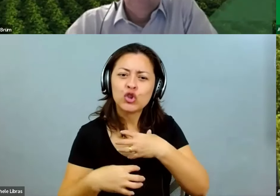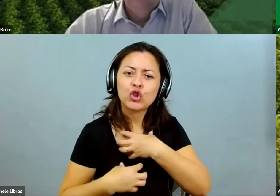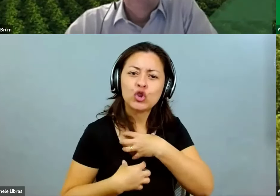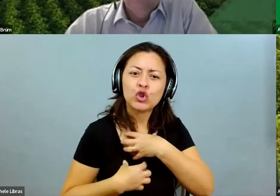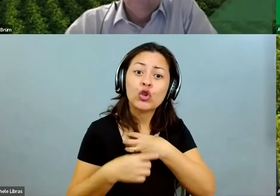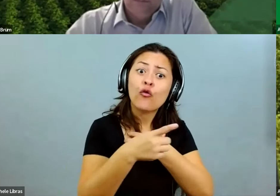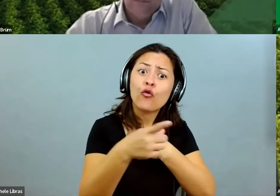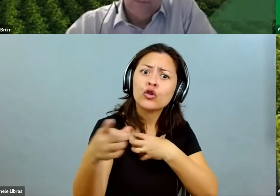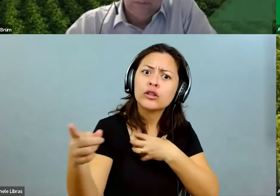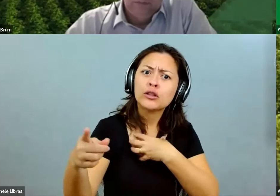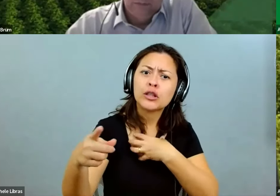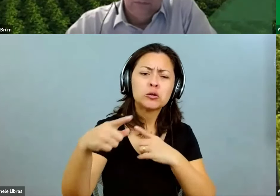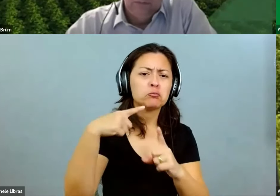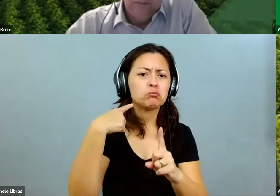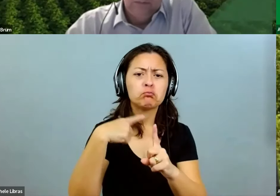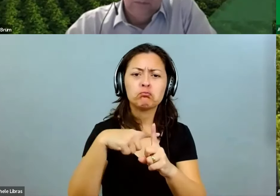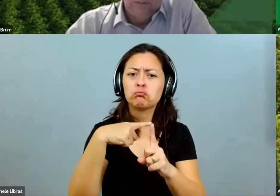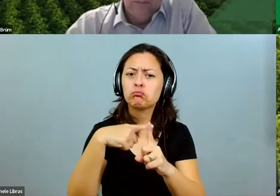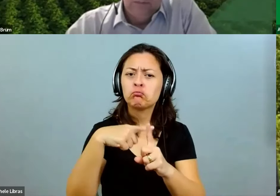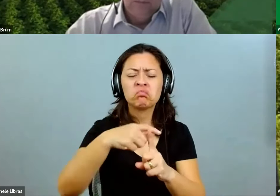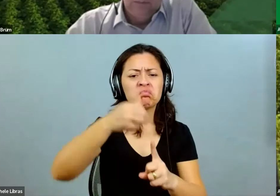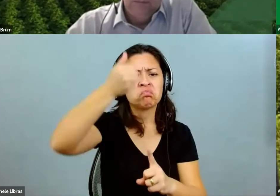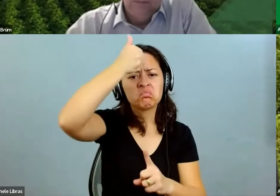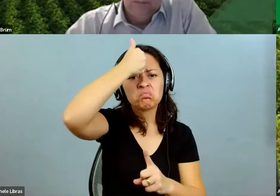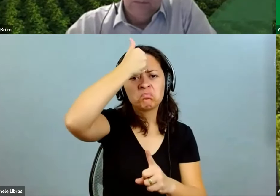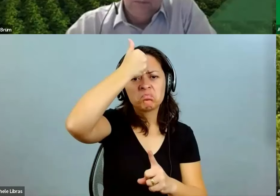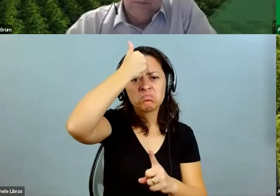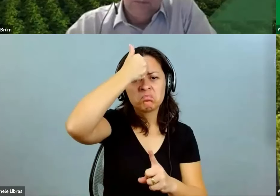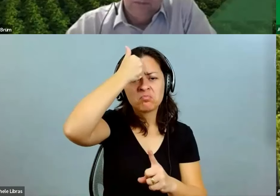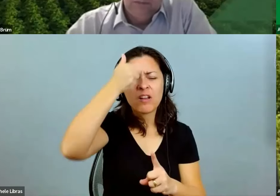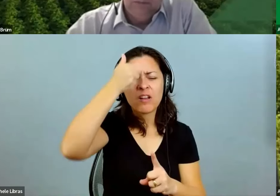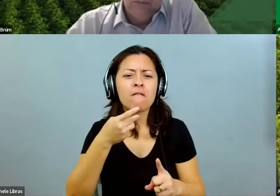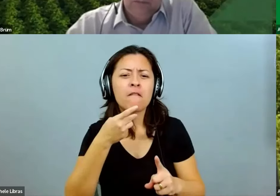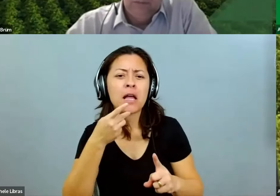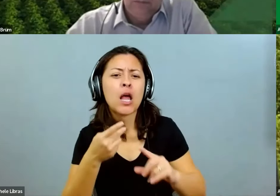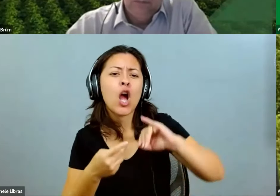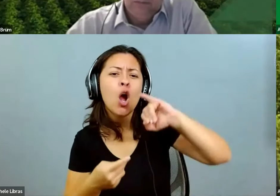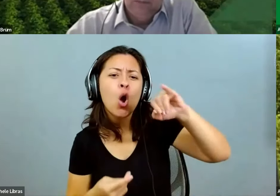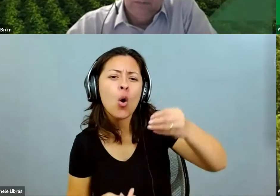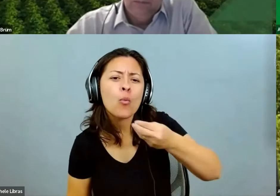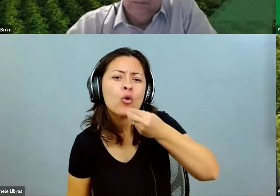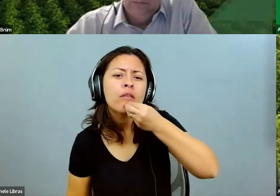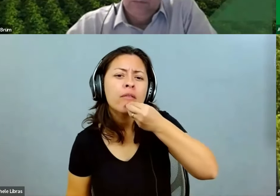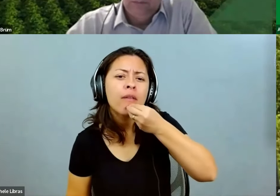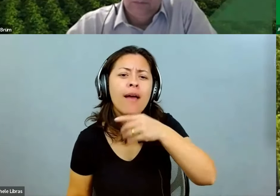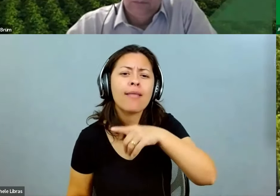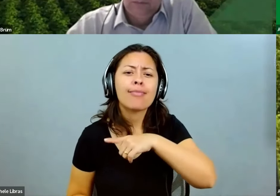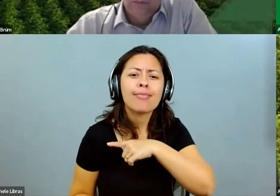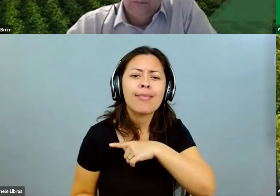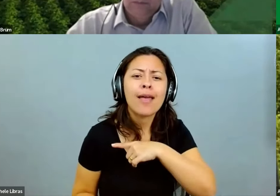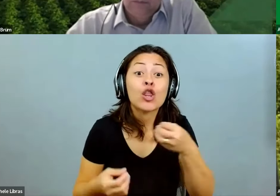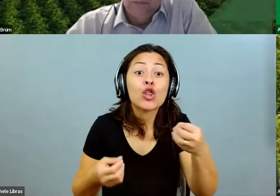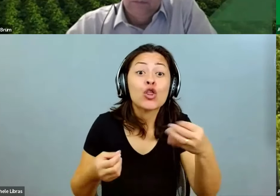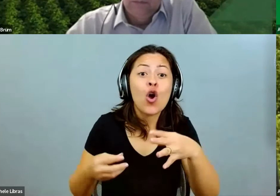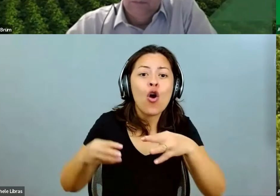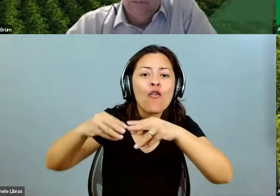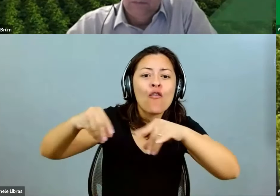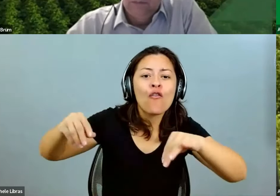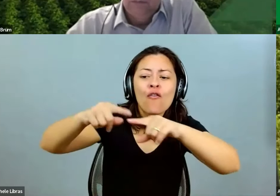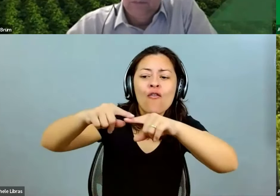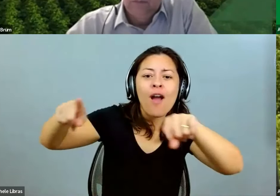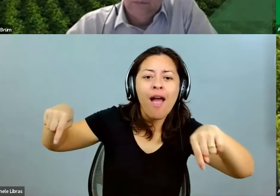um otimismo grande em relação a ao aparecimento de oportunidades né de de arrendamento de novas áreas né de acelerar